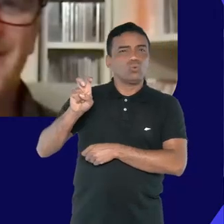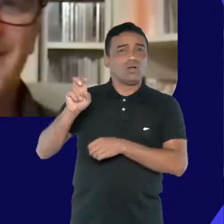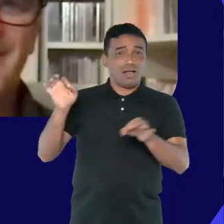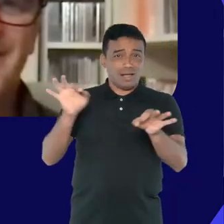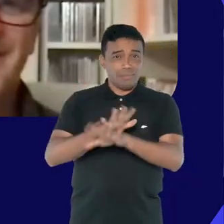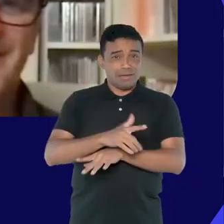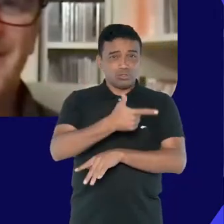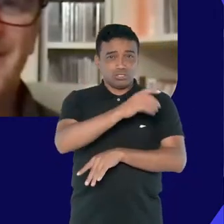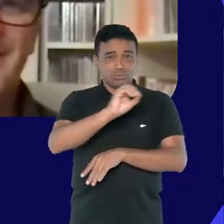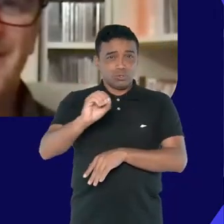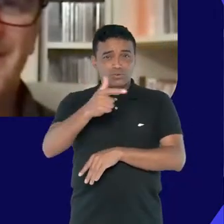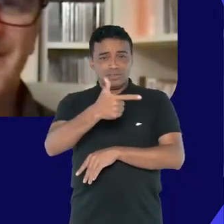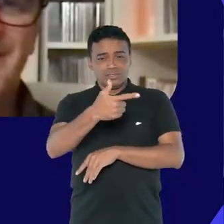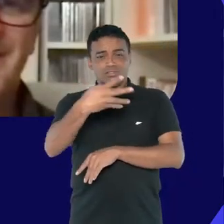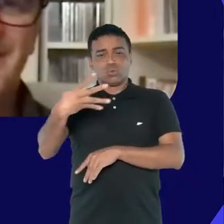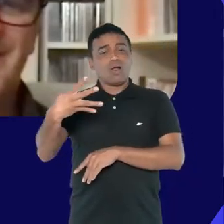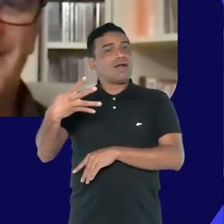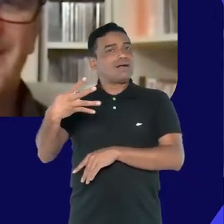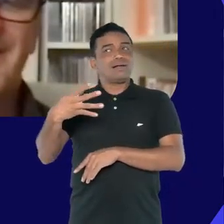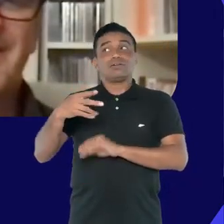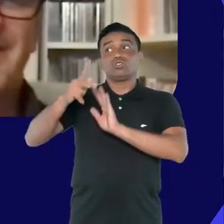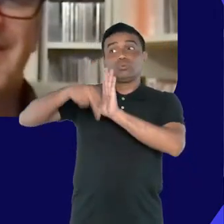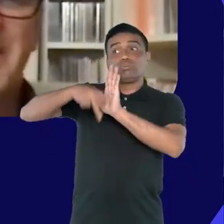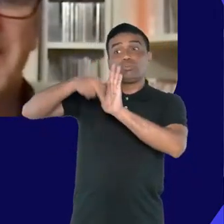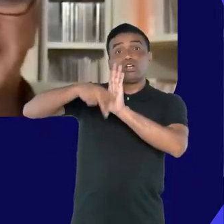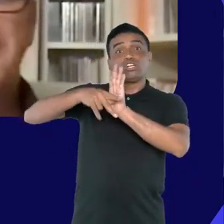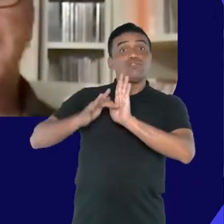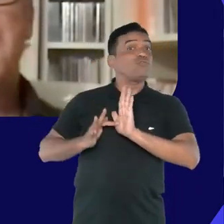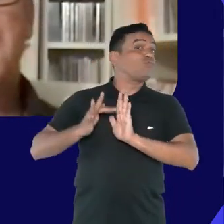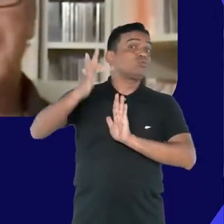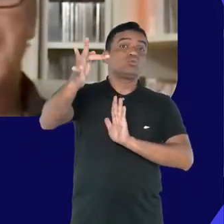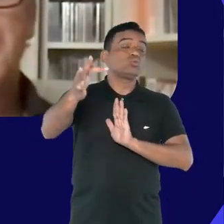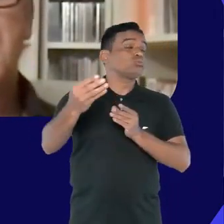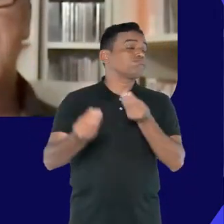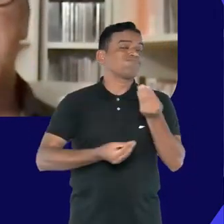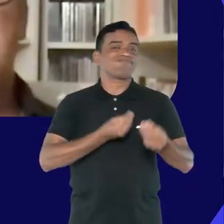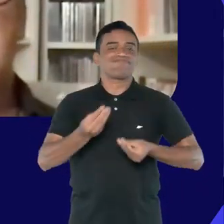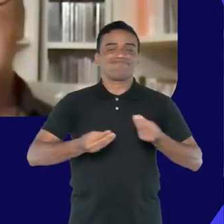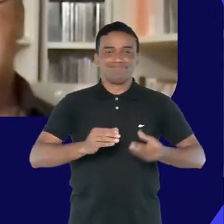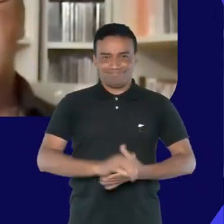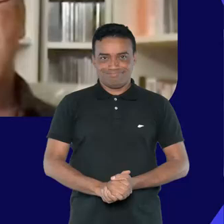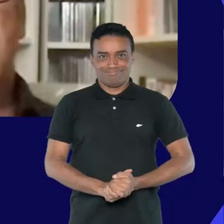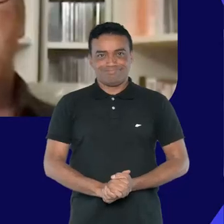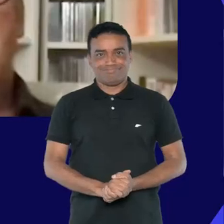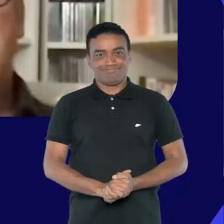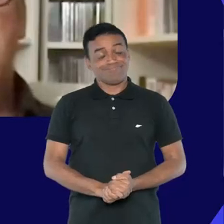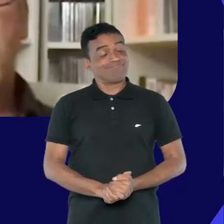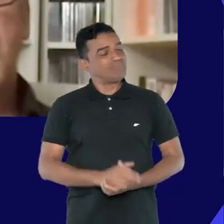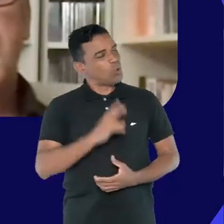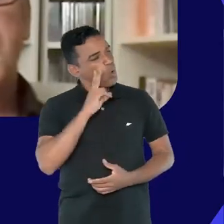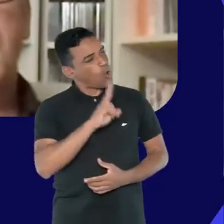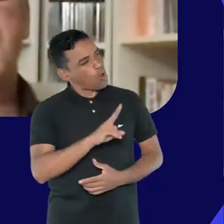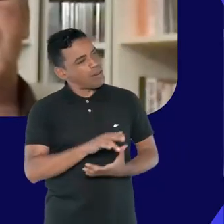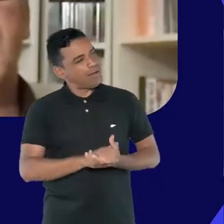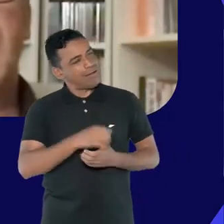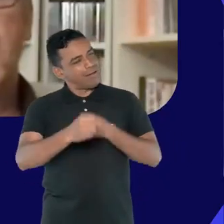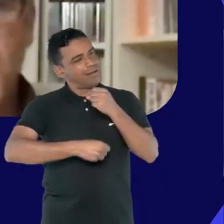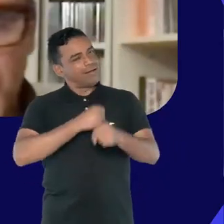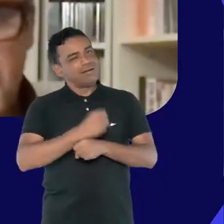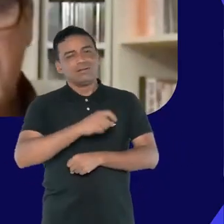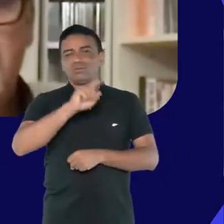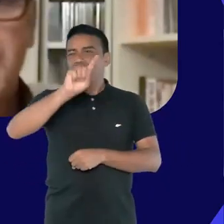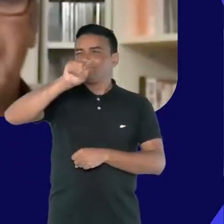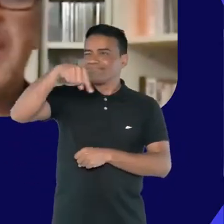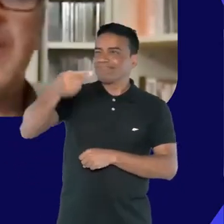o que seus leitores podem esperar? Quais são os seus projetos? Como é que anda a sua vida no próximo ano? Olha, no próximo ano eu